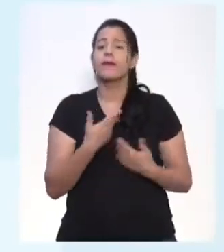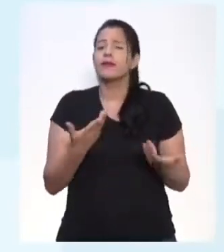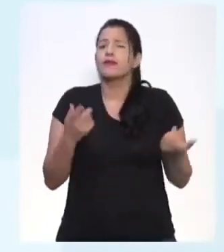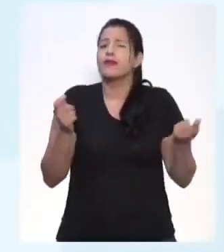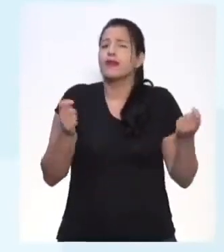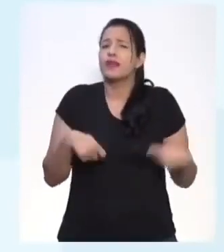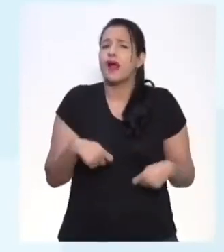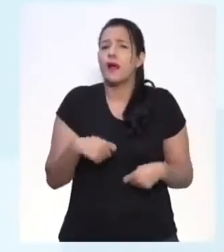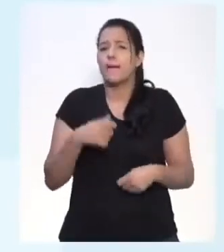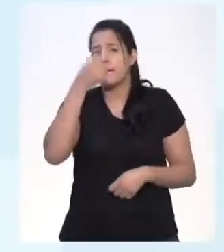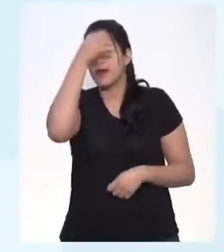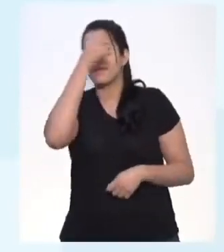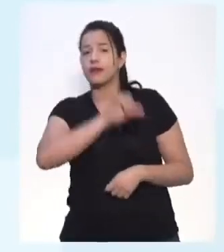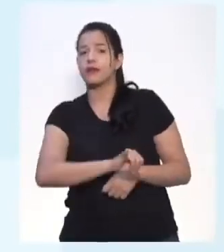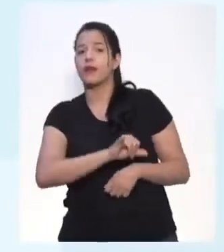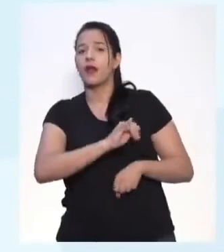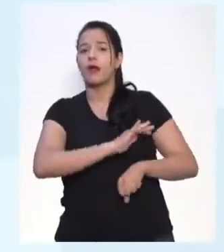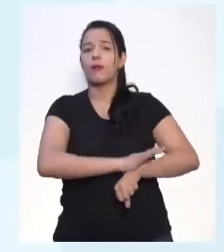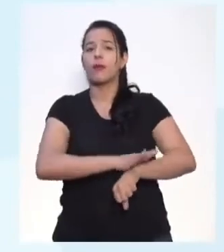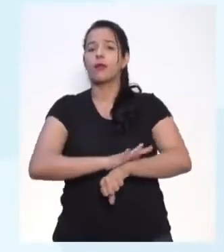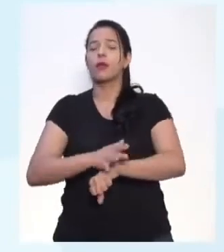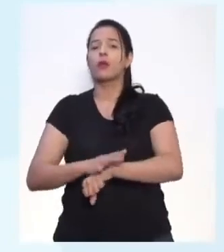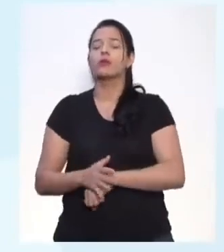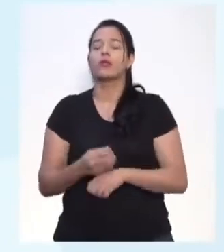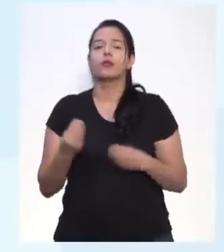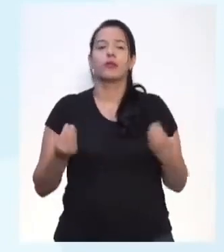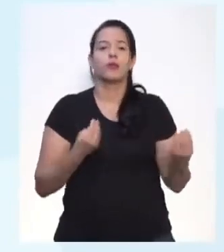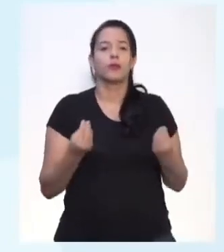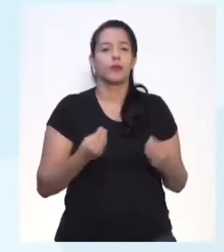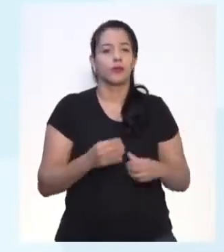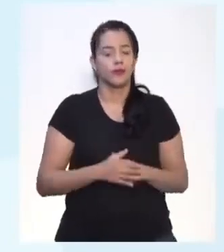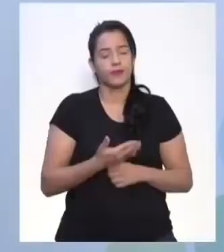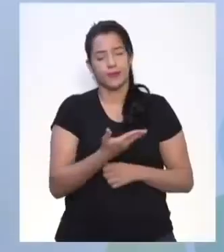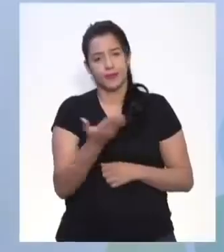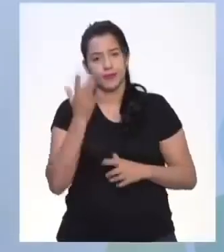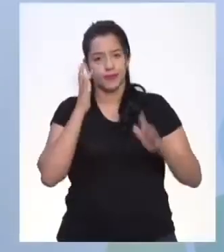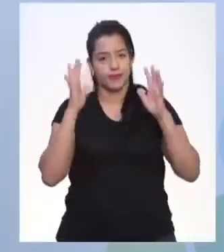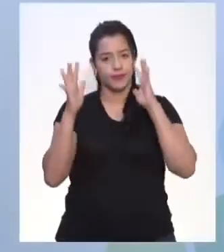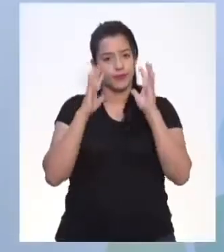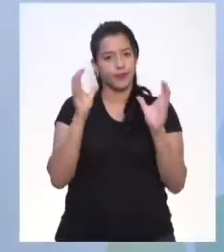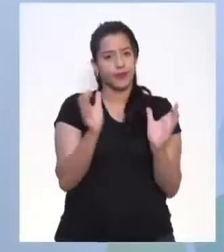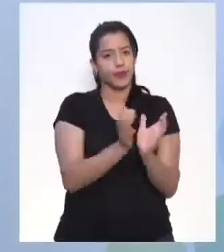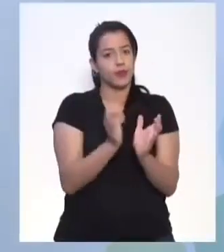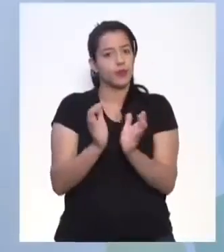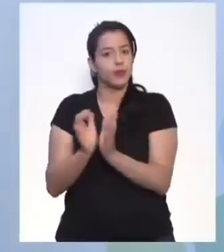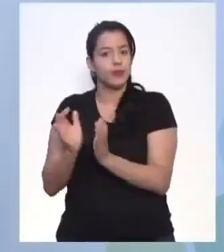fazer para conter esse tipo de preconceito? Reflitam com os colegas, com os